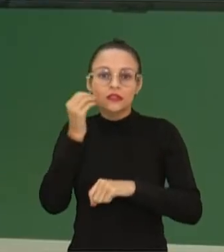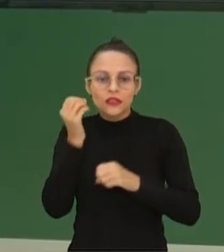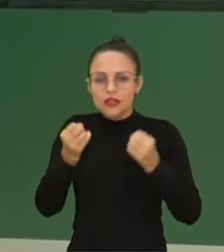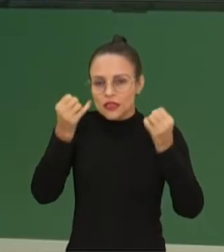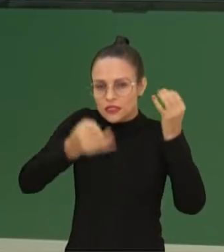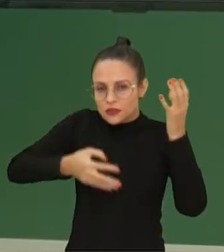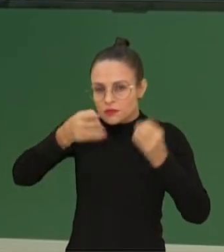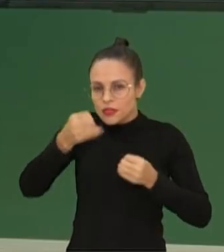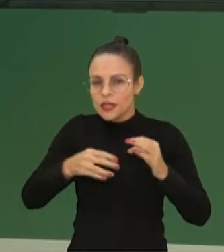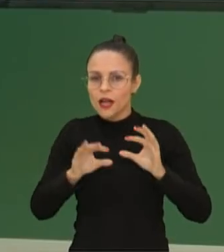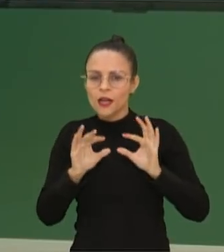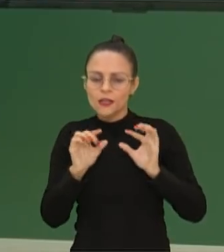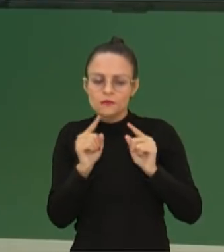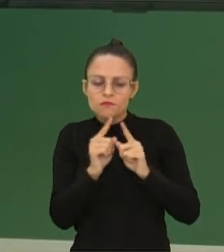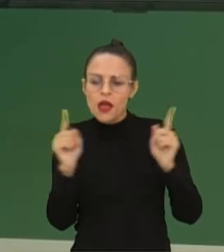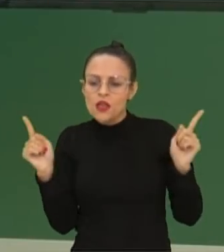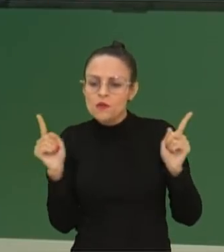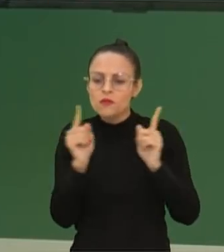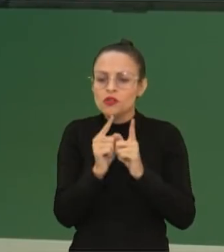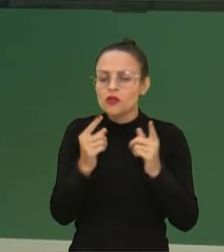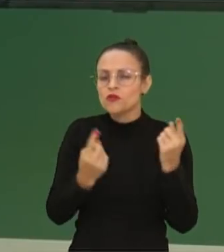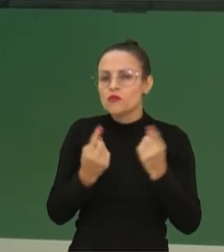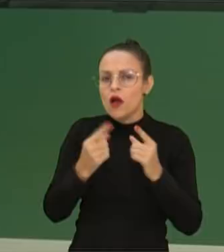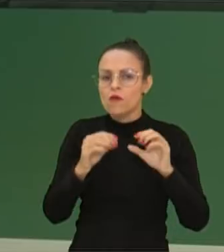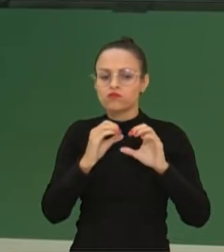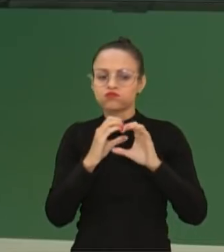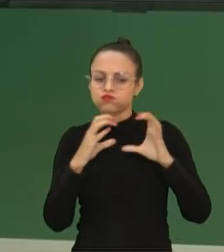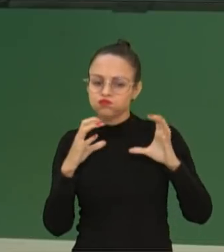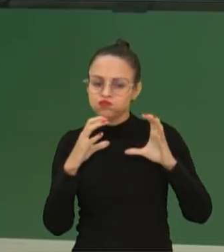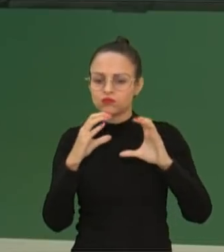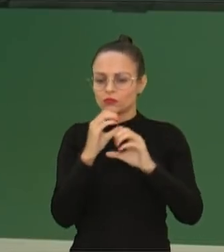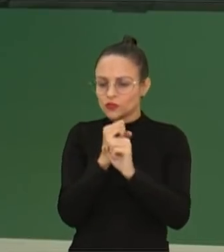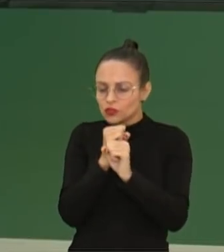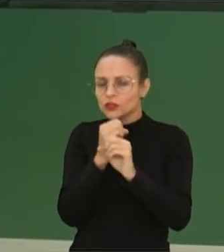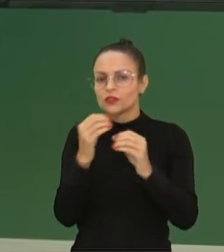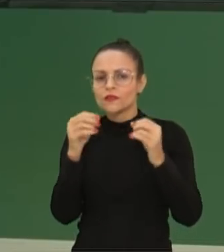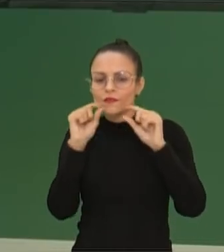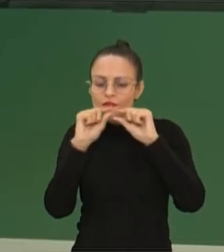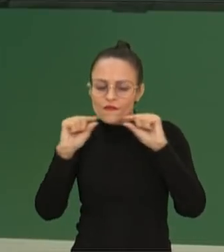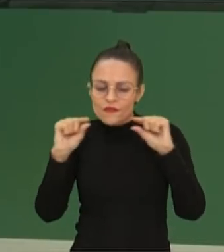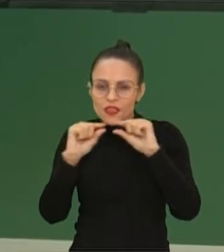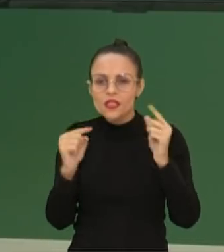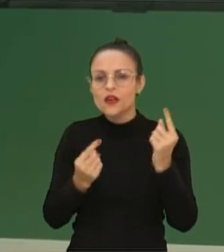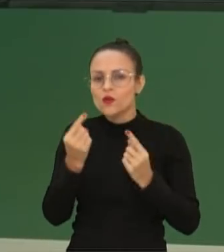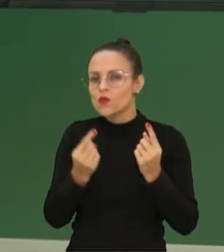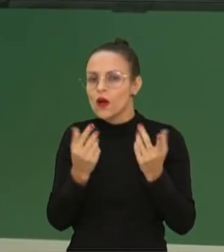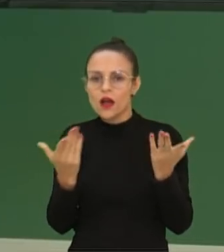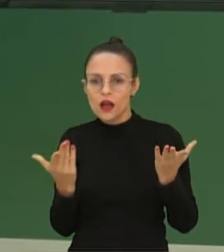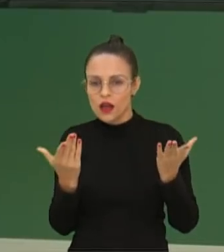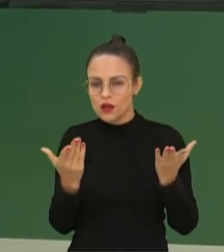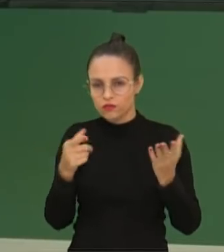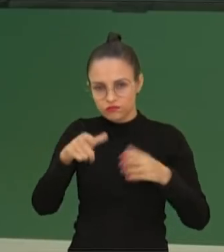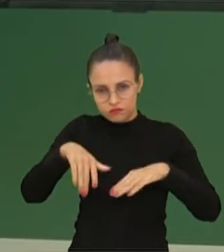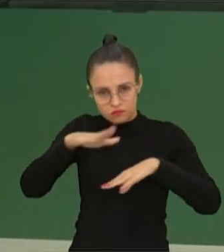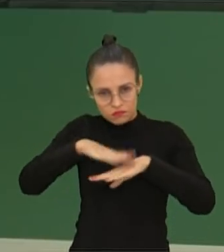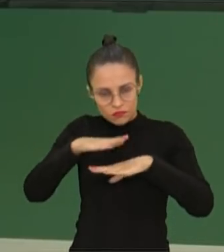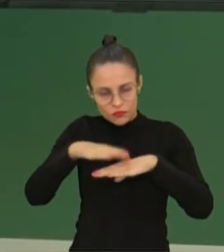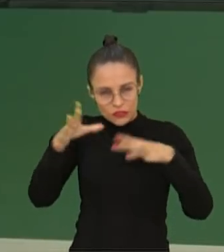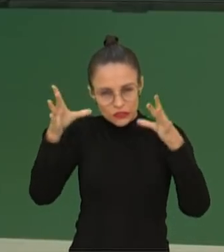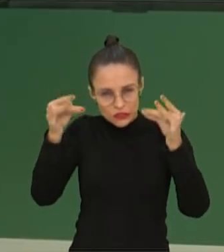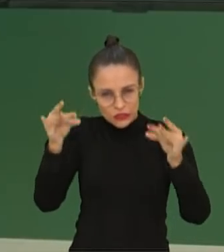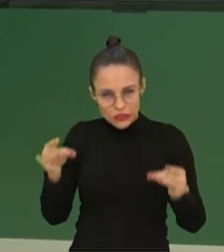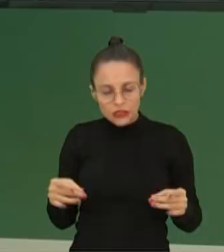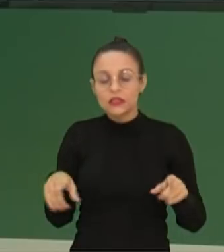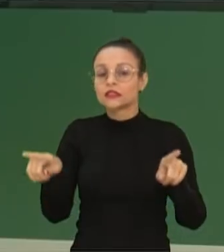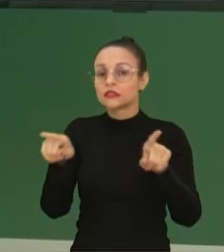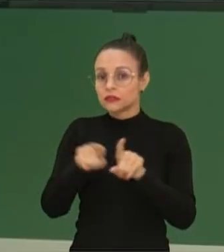diâmetro, né? Qual é maior, qual é mais larga, qual é mais estreita, qual tem parede mais grossa ou mais fina, tá?